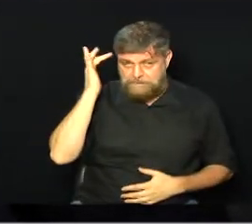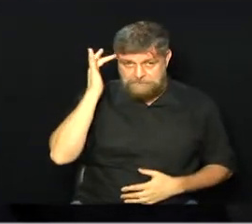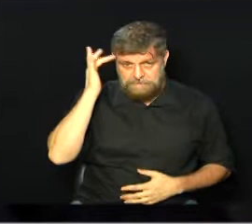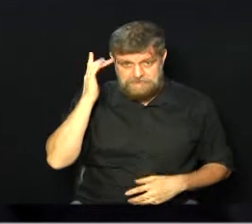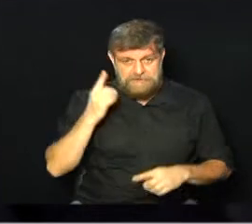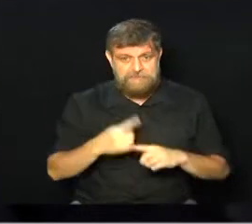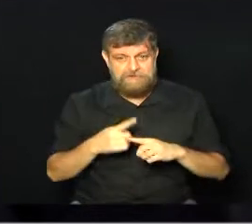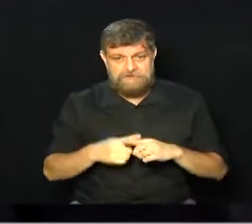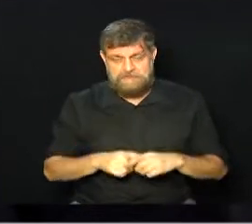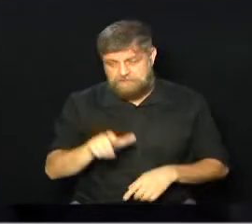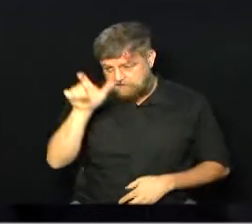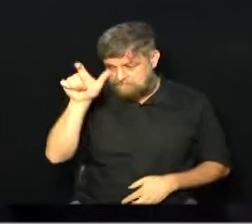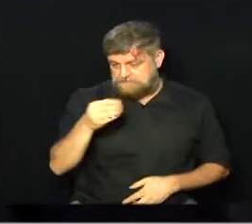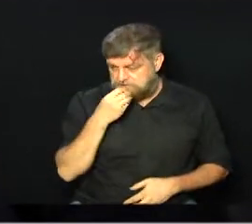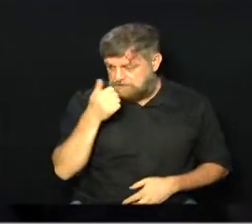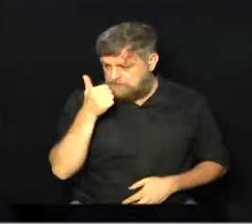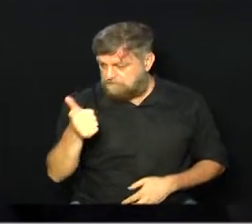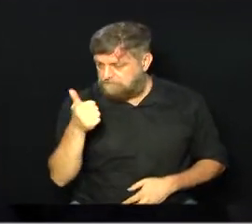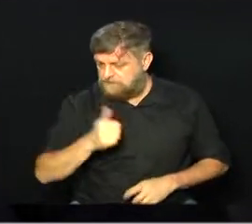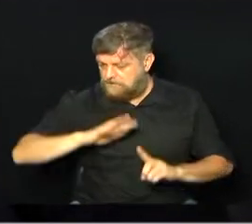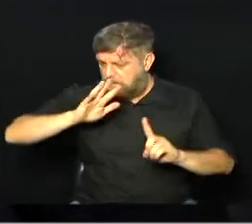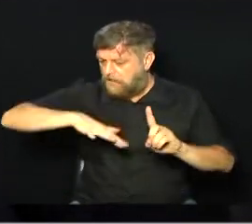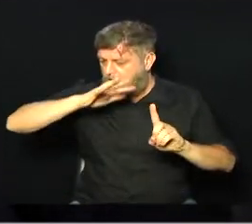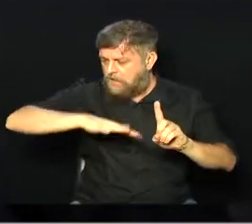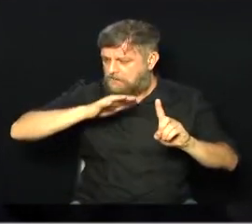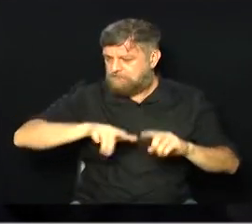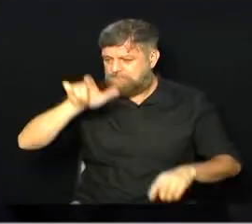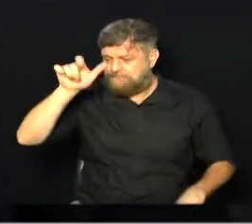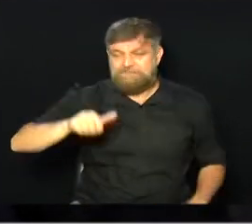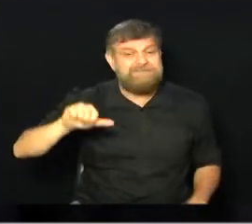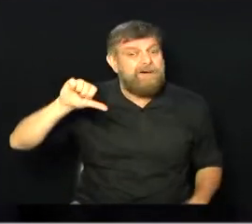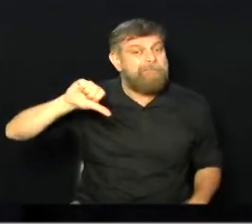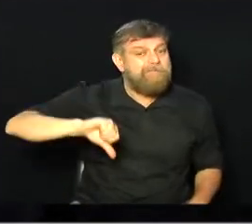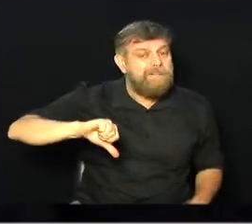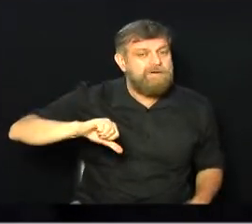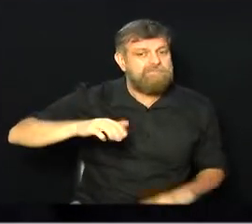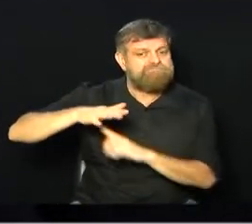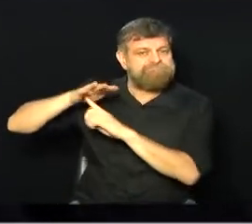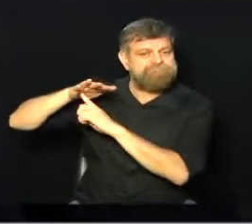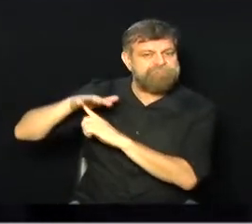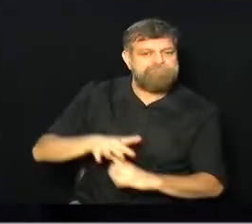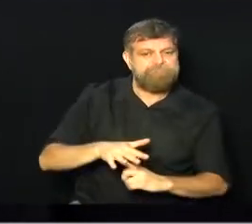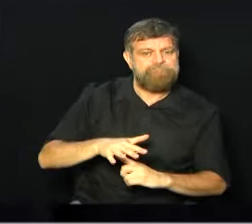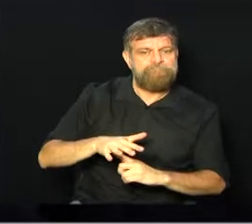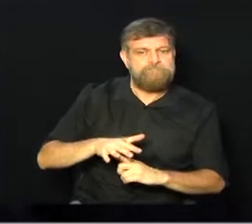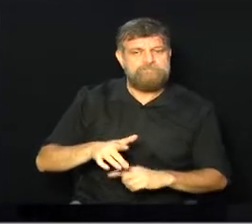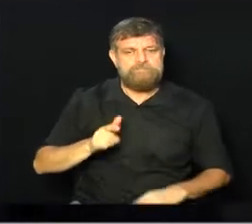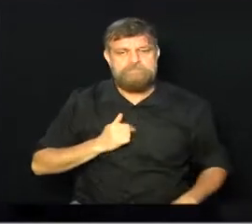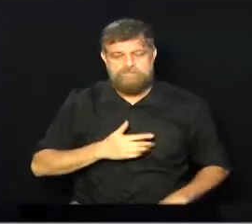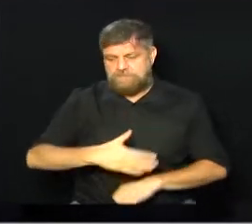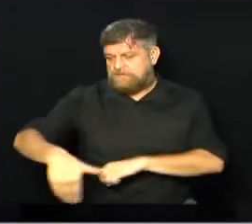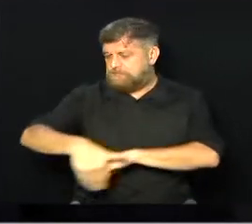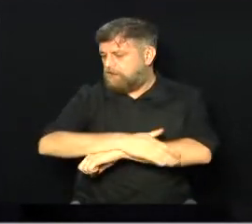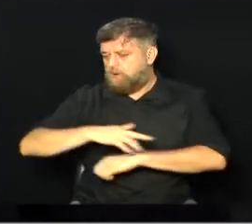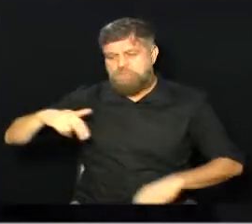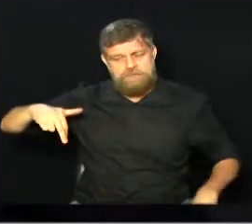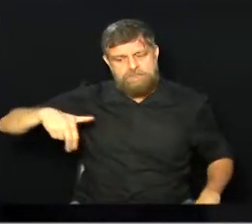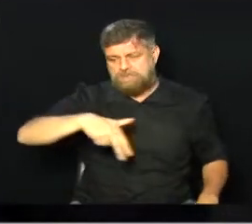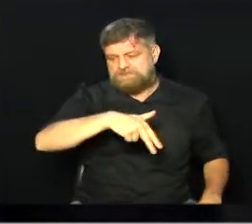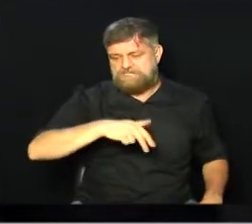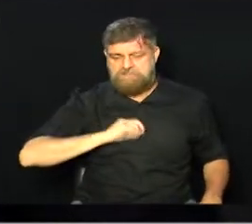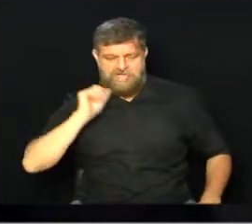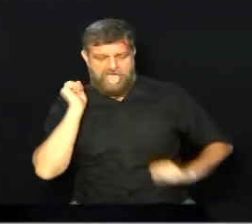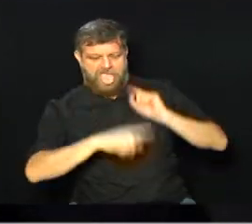está bem, você está nas alturas, e quando você está mal, você está muito mal, você não pode nem sair na rua. É. Então, é